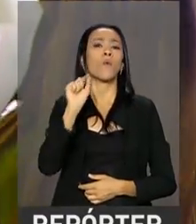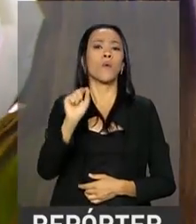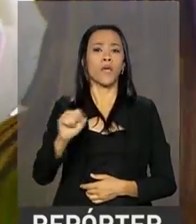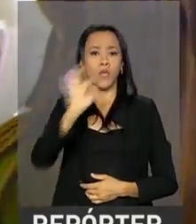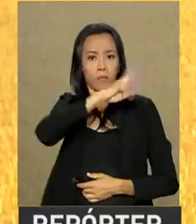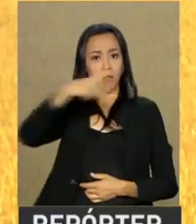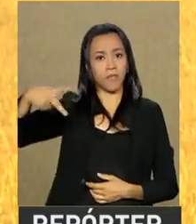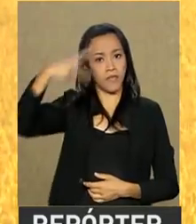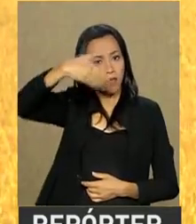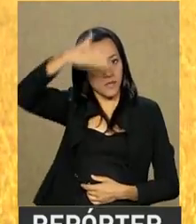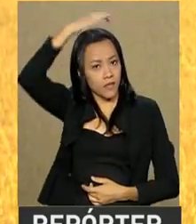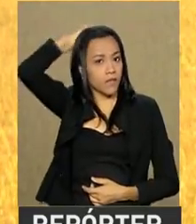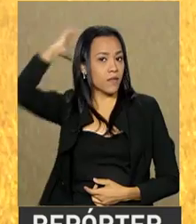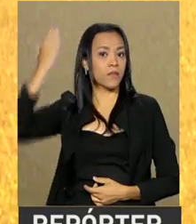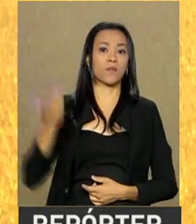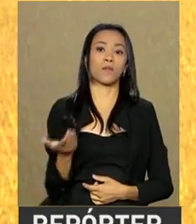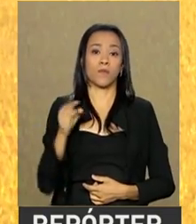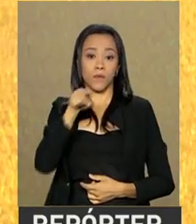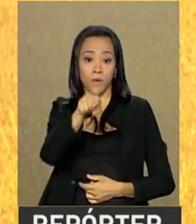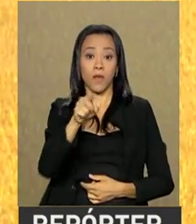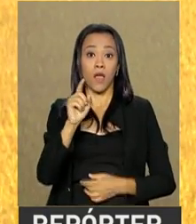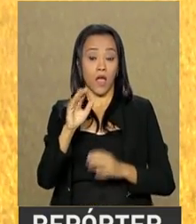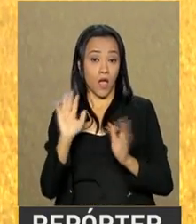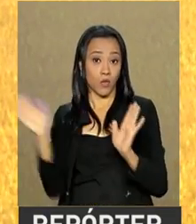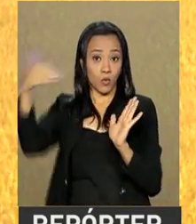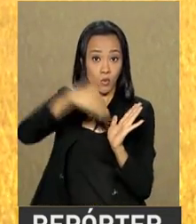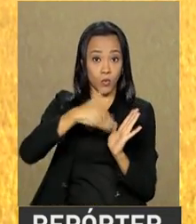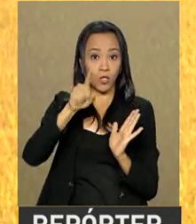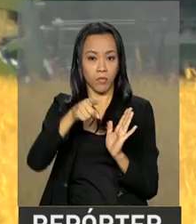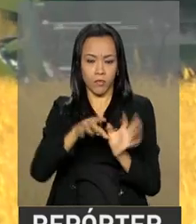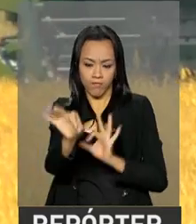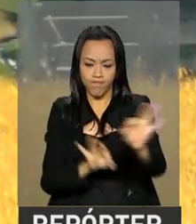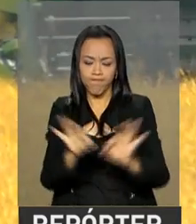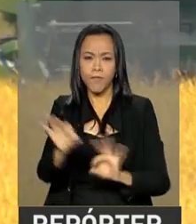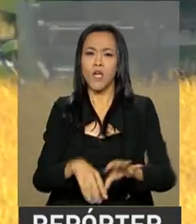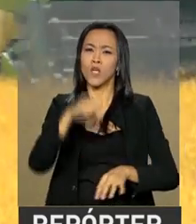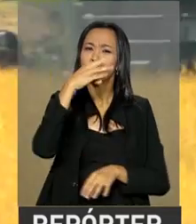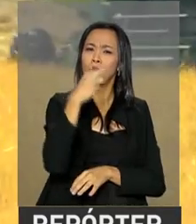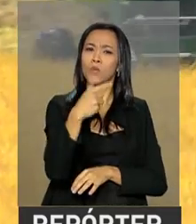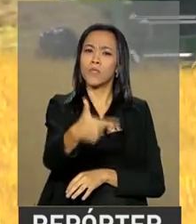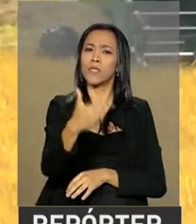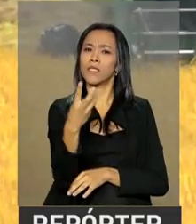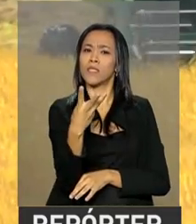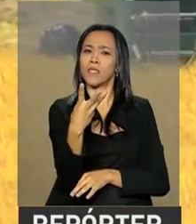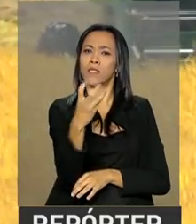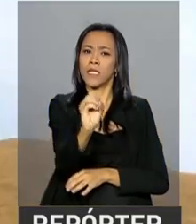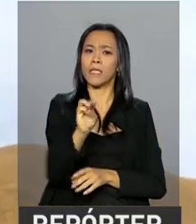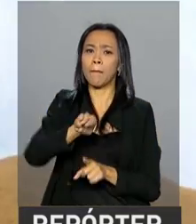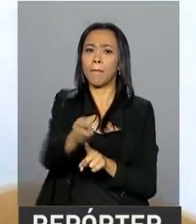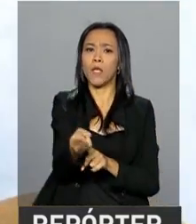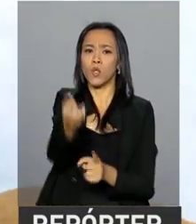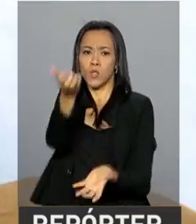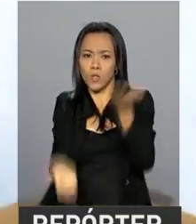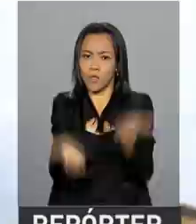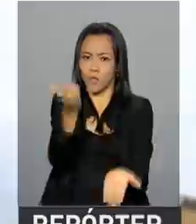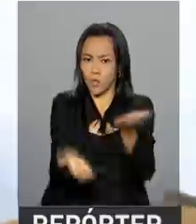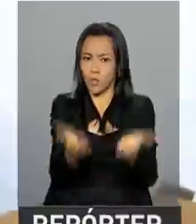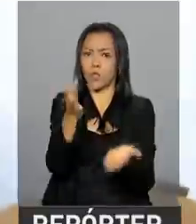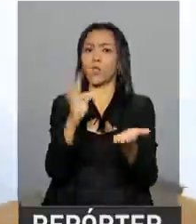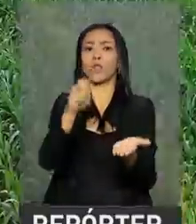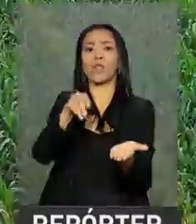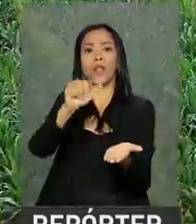presidente temer as últimas projeções indicam mais de 230 milhões de toneladas de grãos em